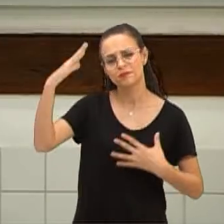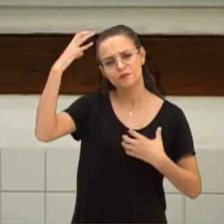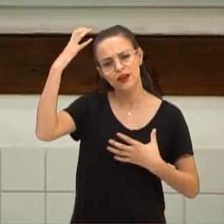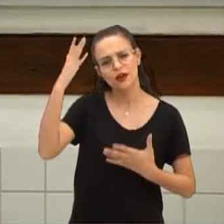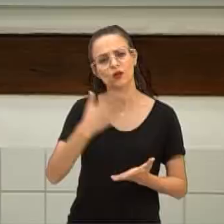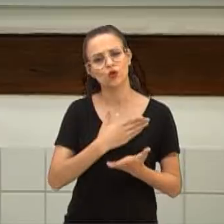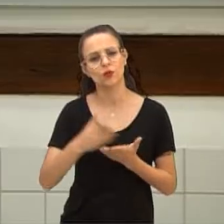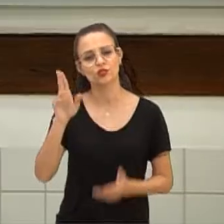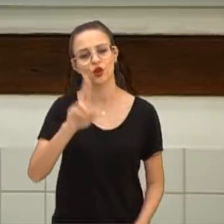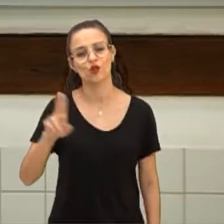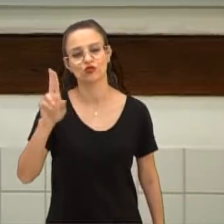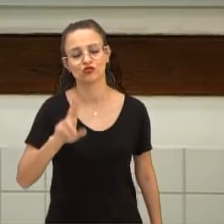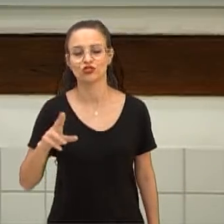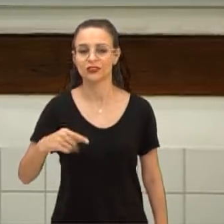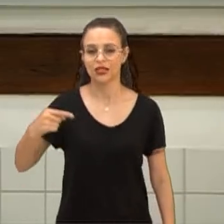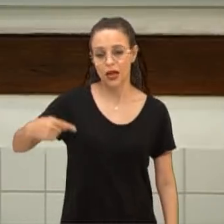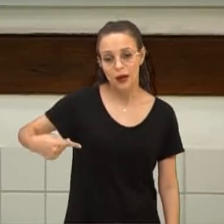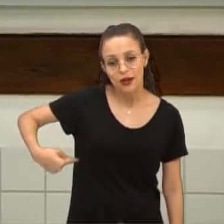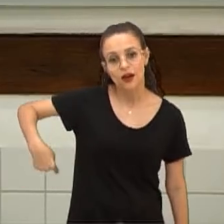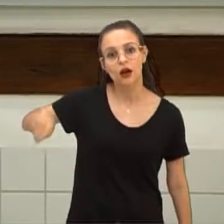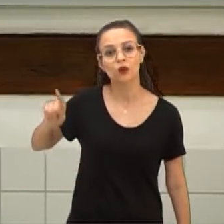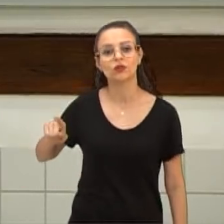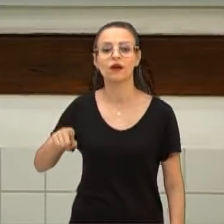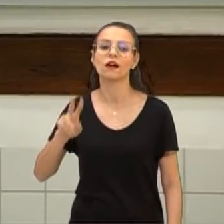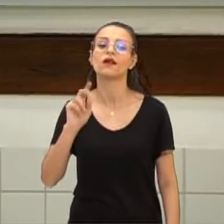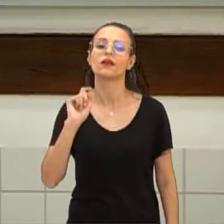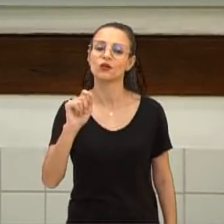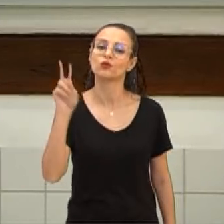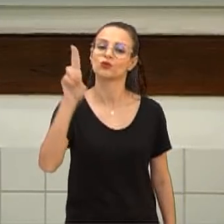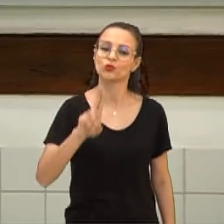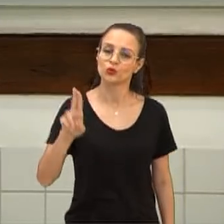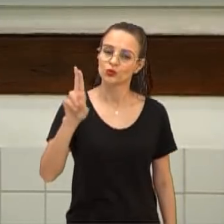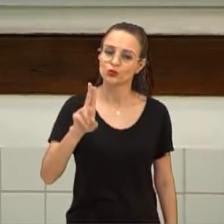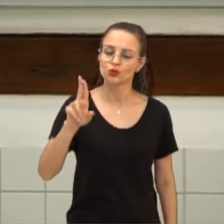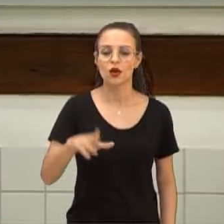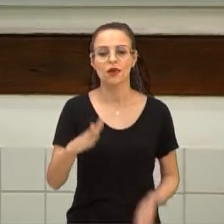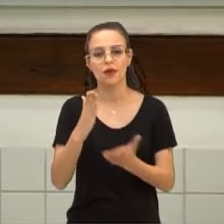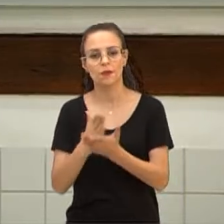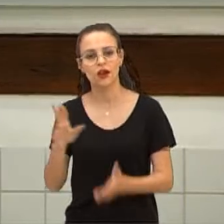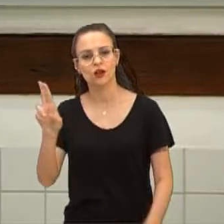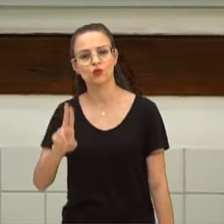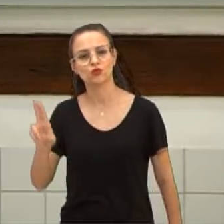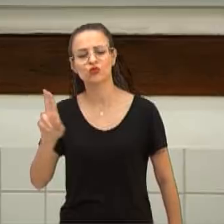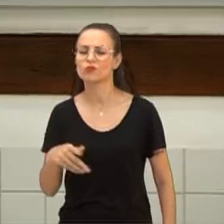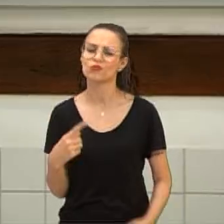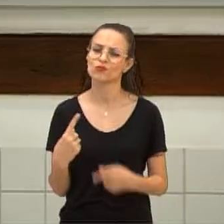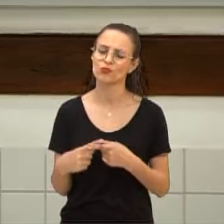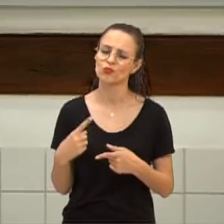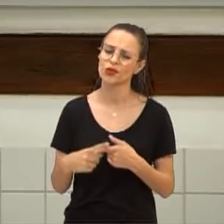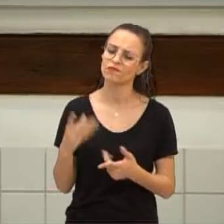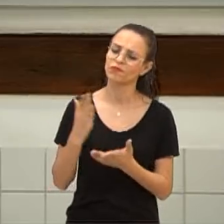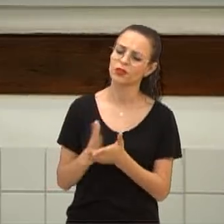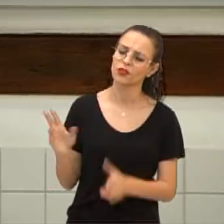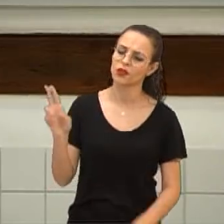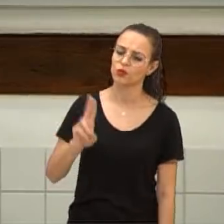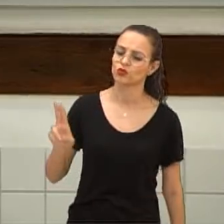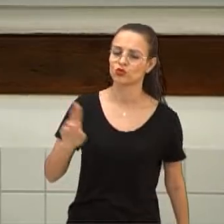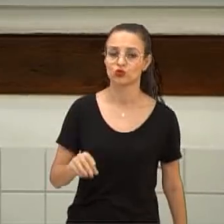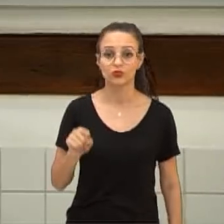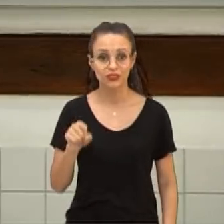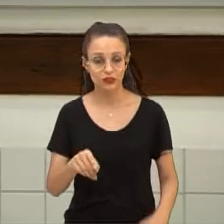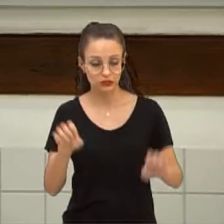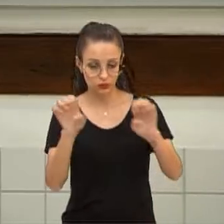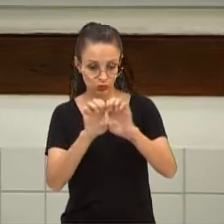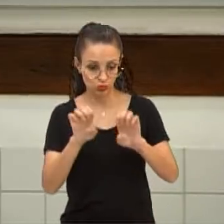aquela cauda e acabou desenvolvendo ela. Lei do uso e desuso. Por que desuso? Porque todas as estruturas, segundo